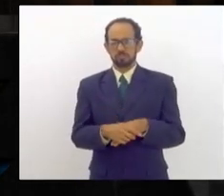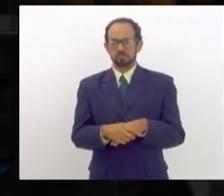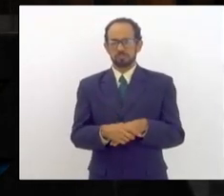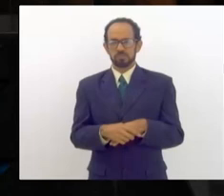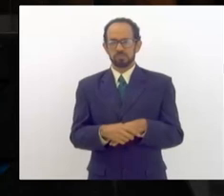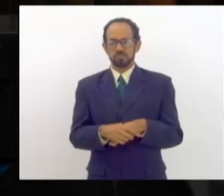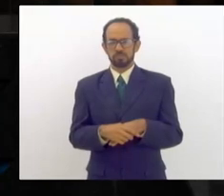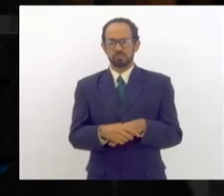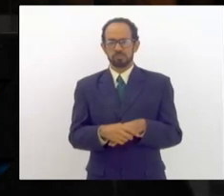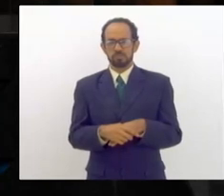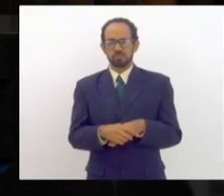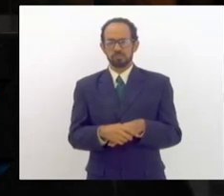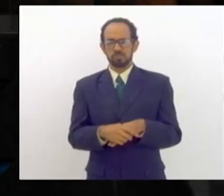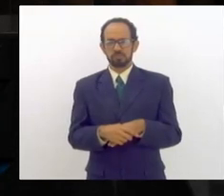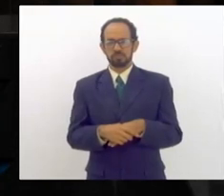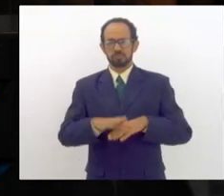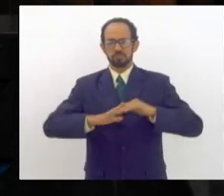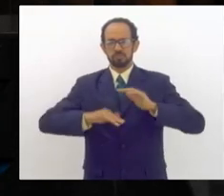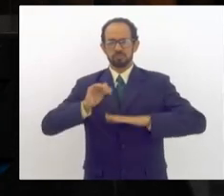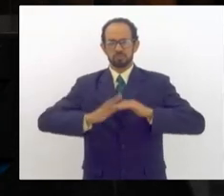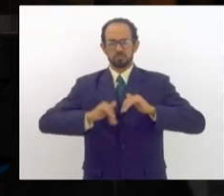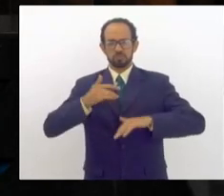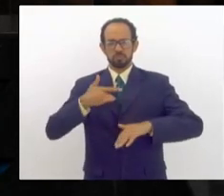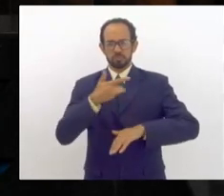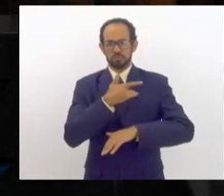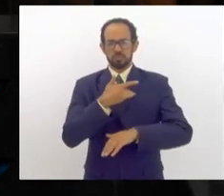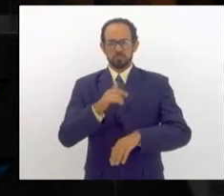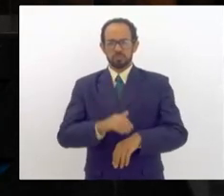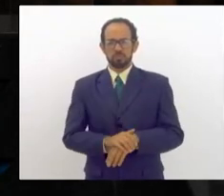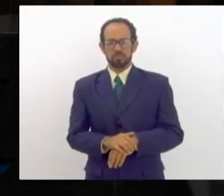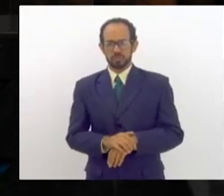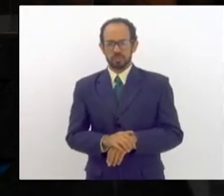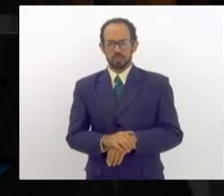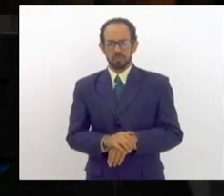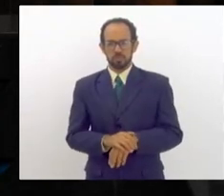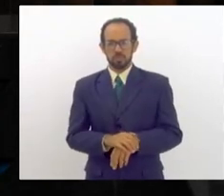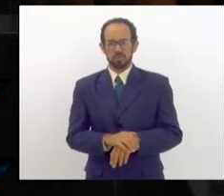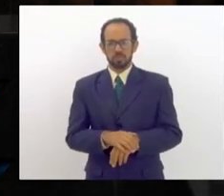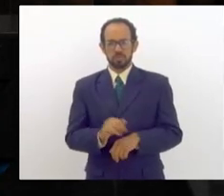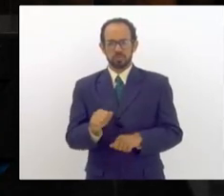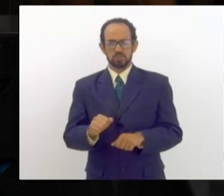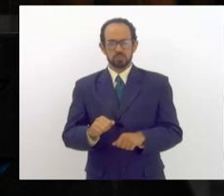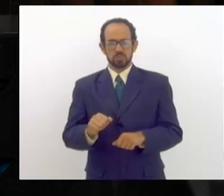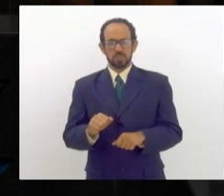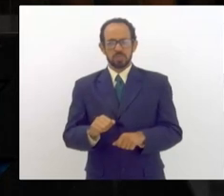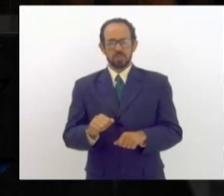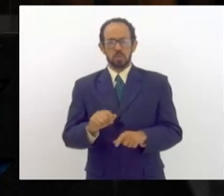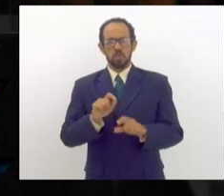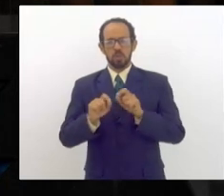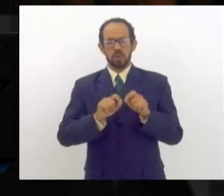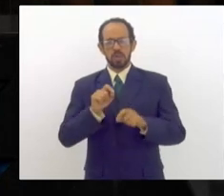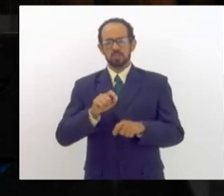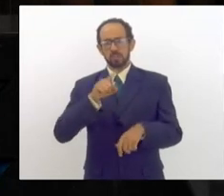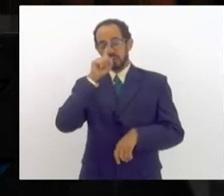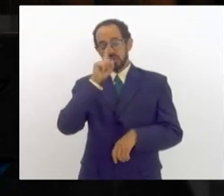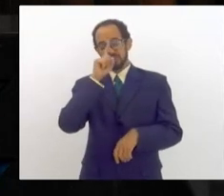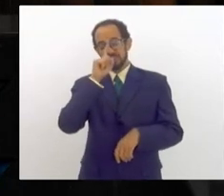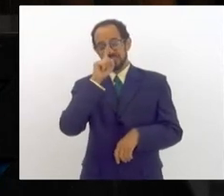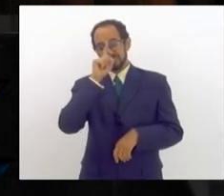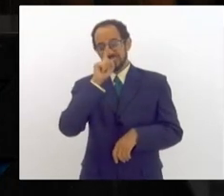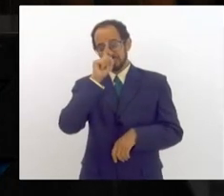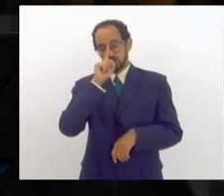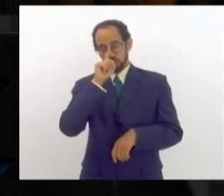eles Os Profissionais de Saúde eles se expuseram né como